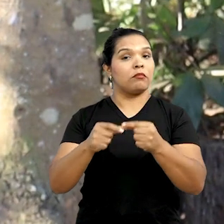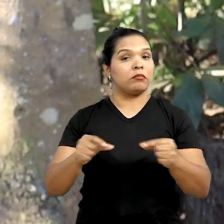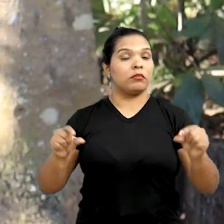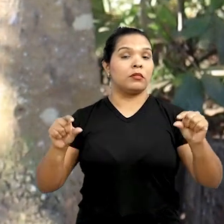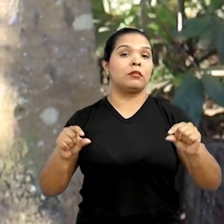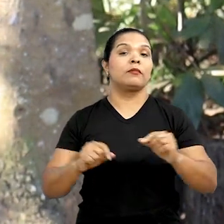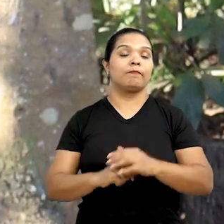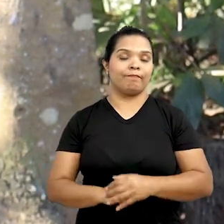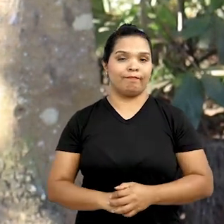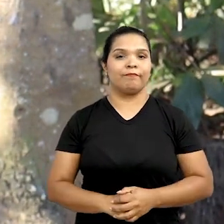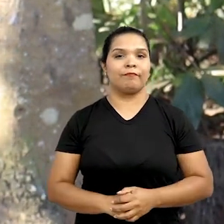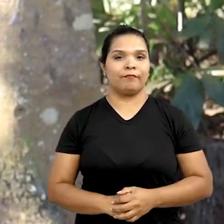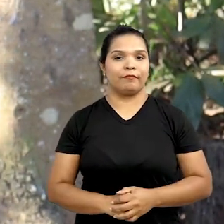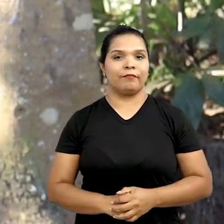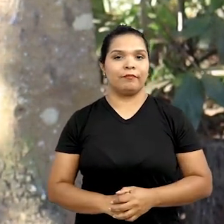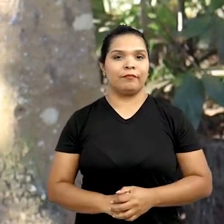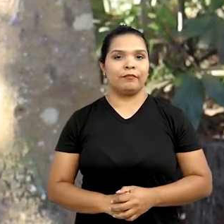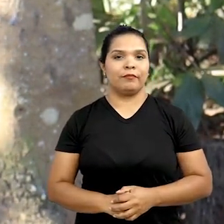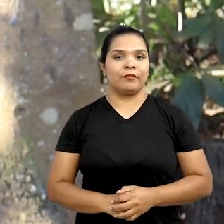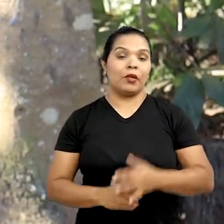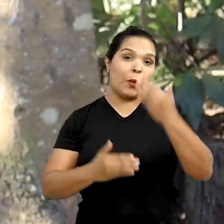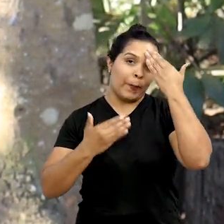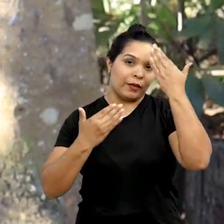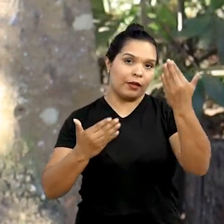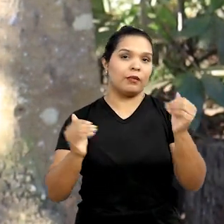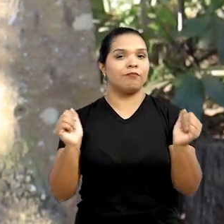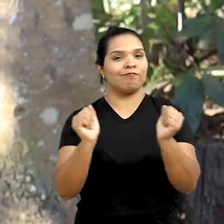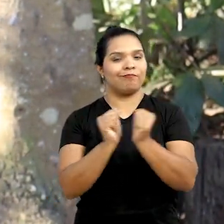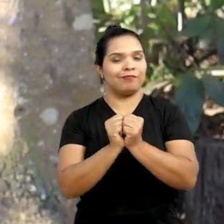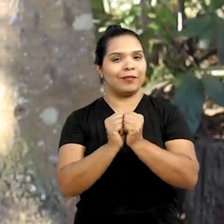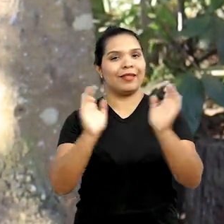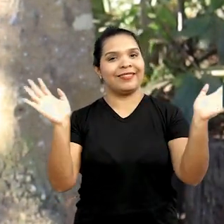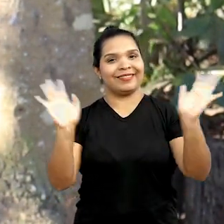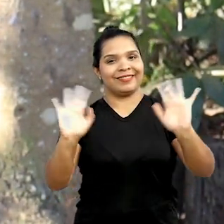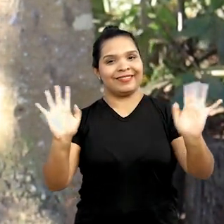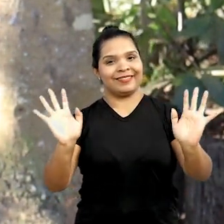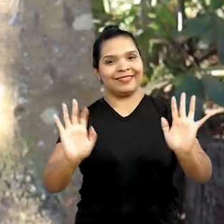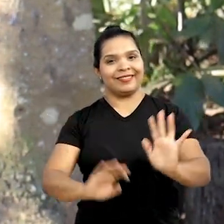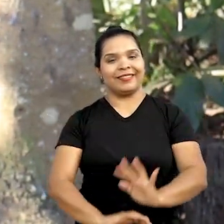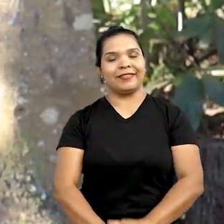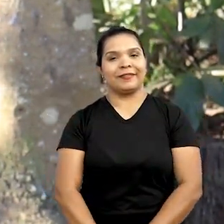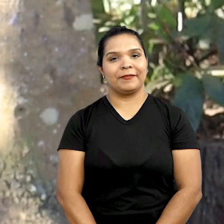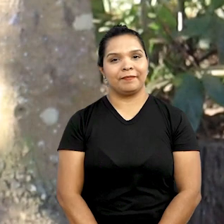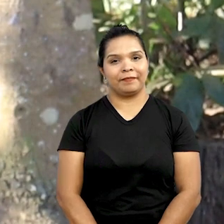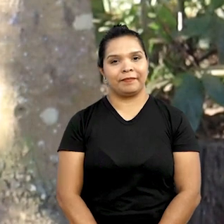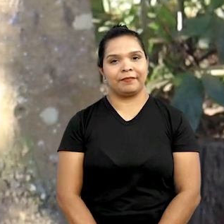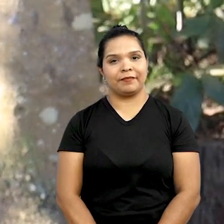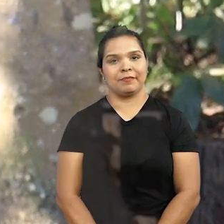universiencia@uesb.edu.br. Obrigado pela sua companhia e até mais.